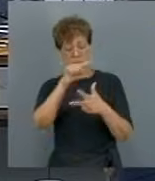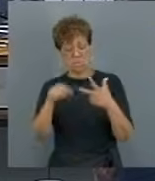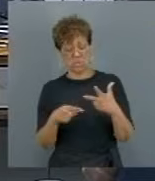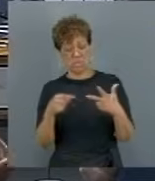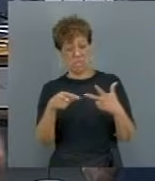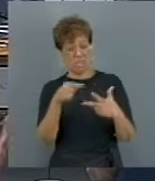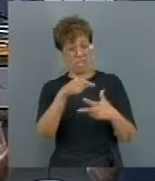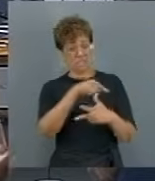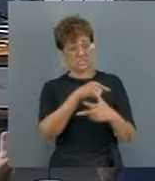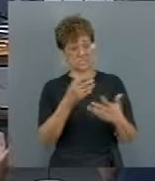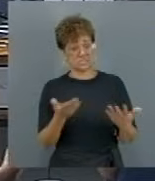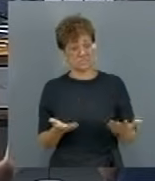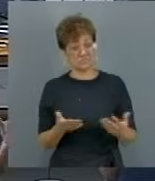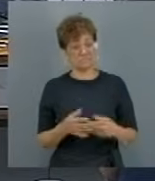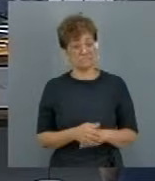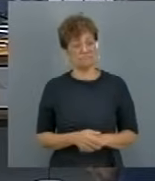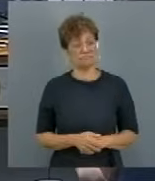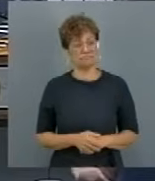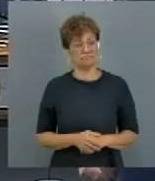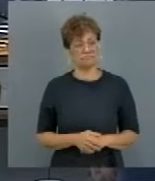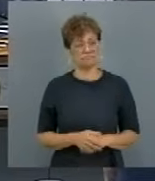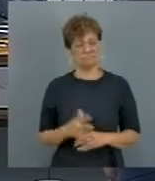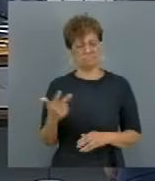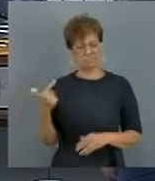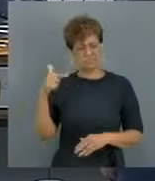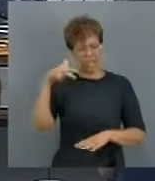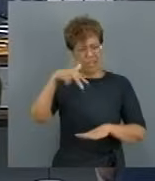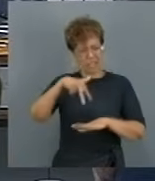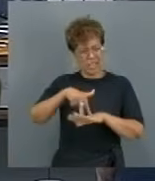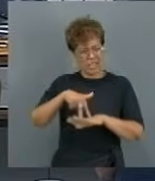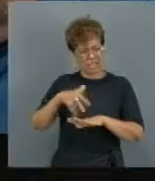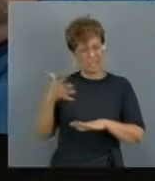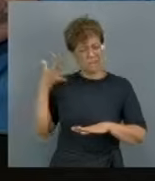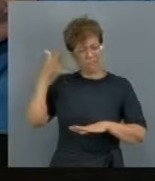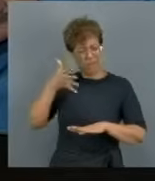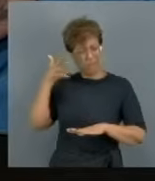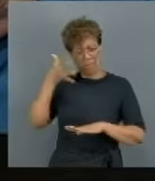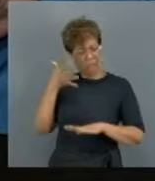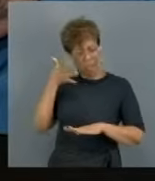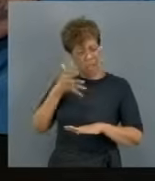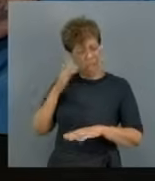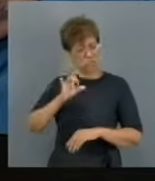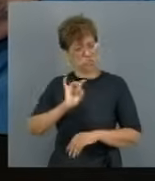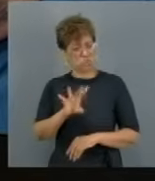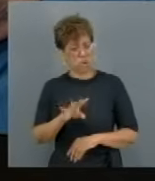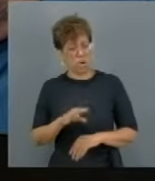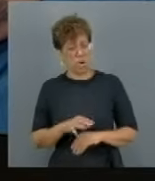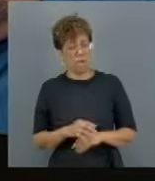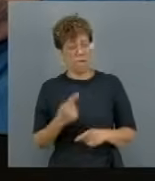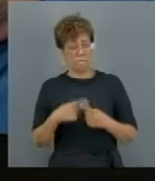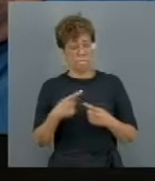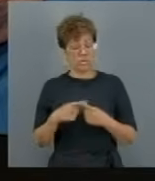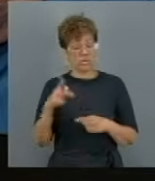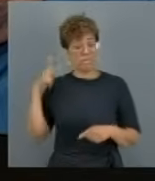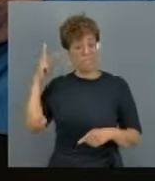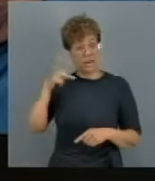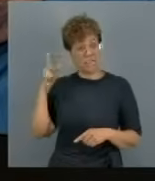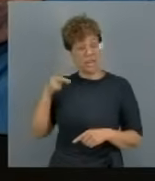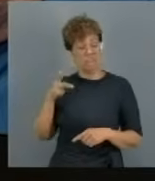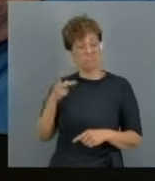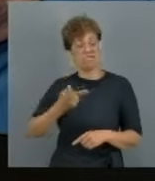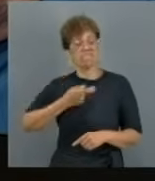Aqui a gente está falando porque o parlamento é isso, é